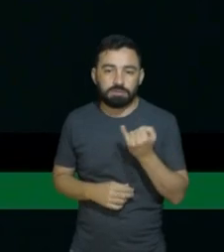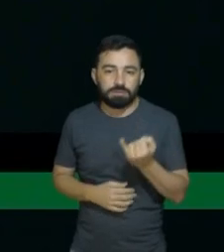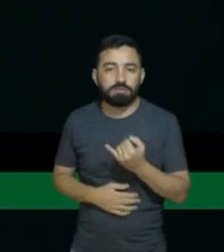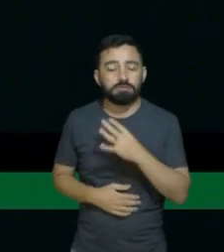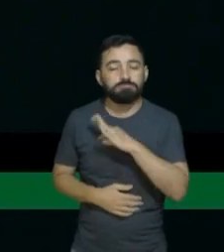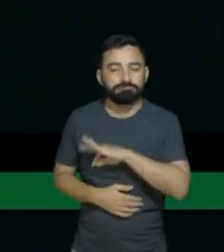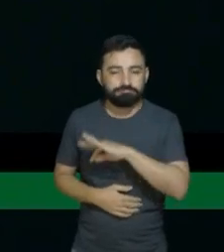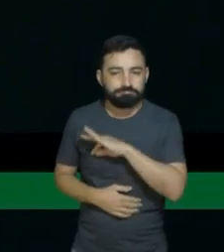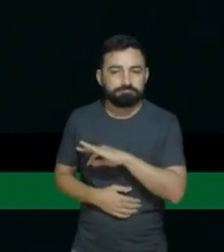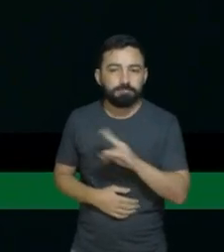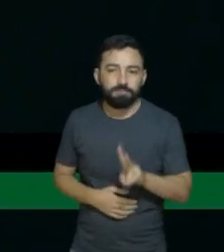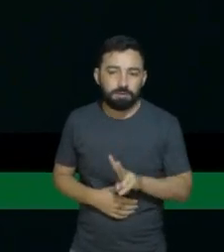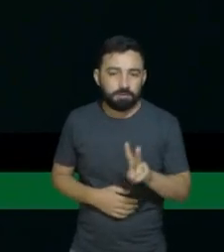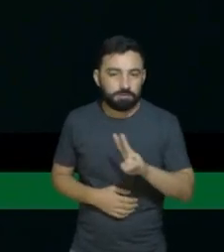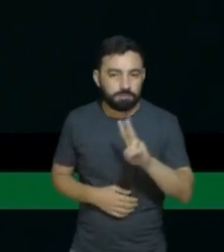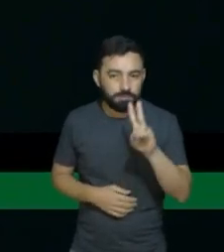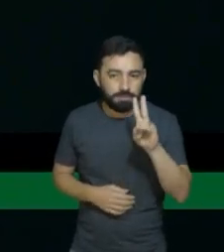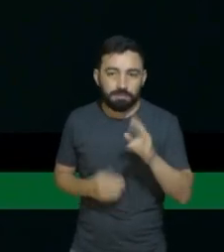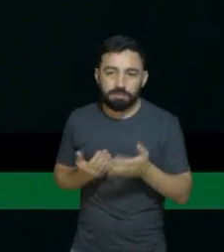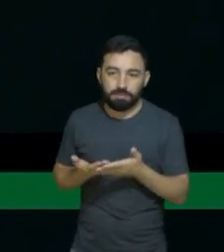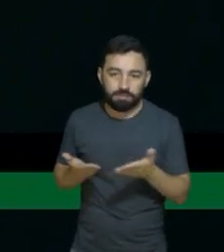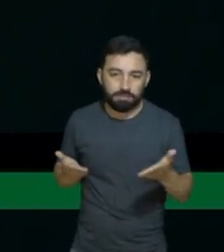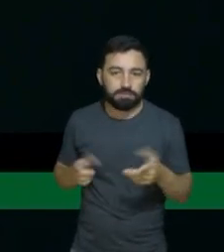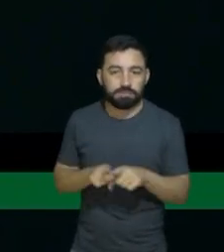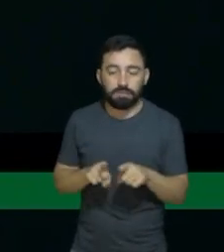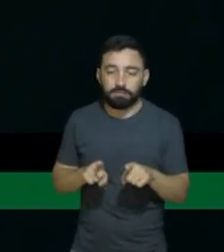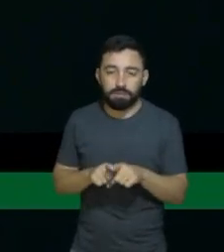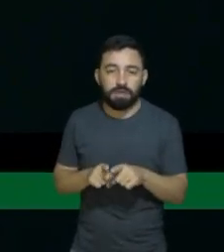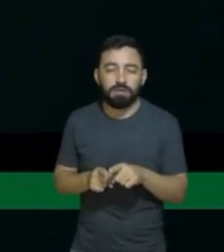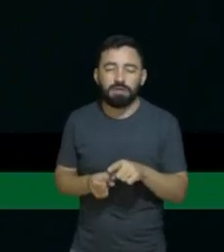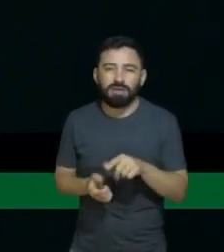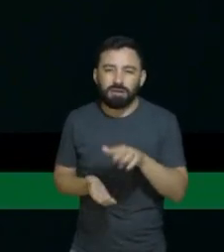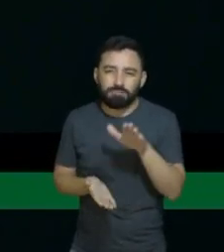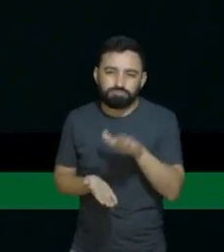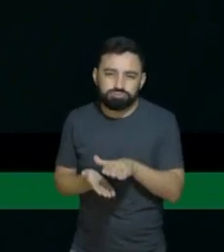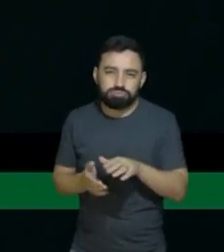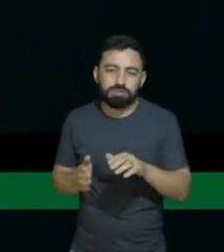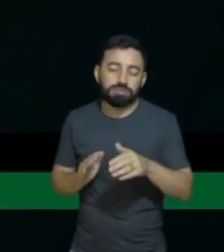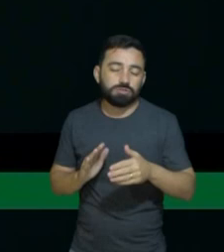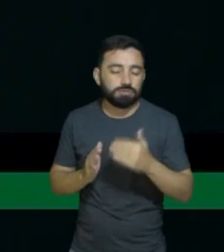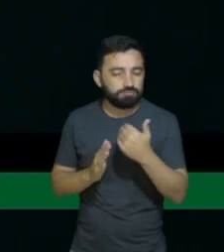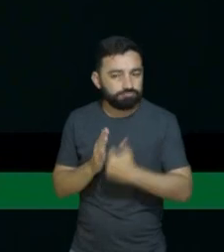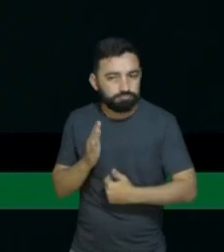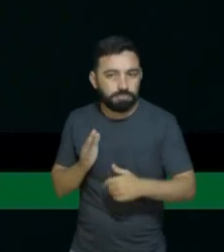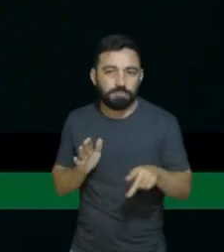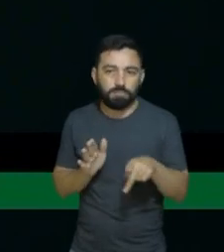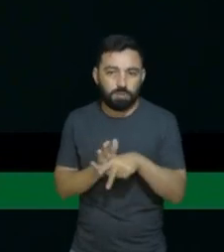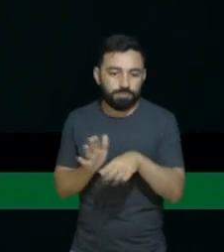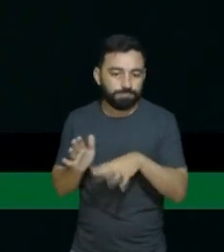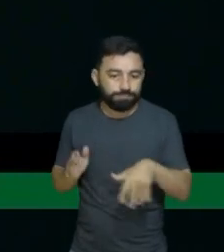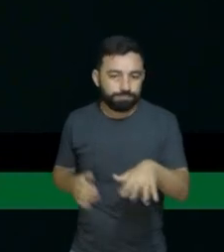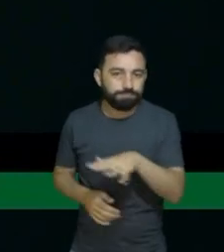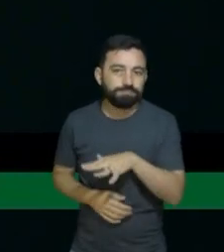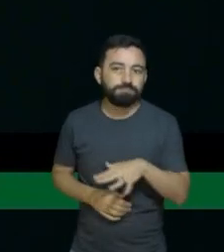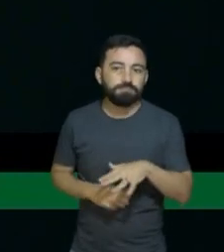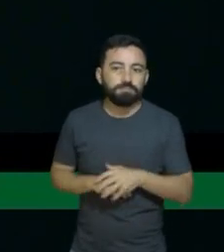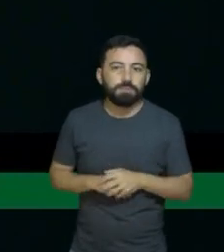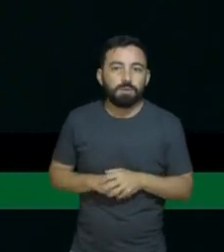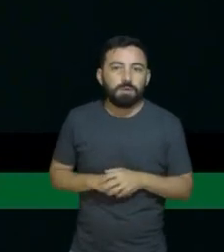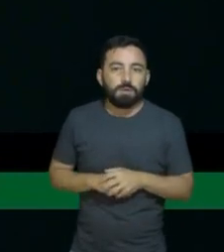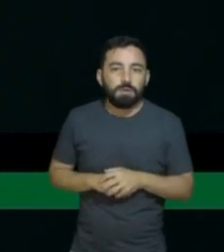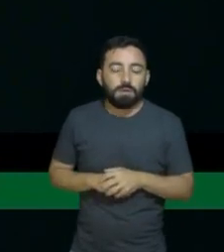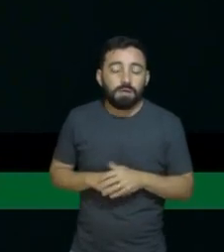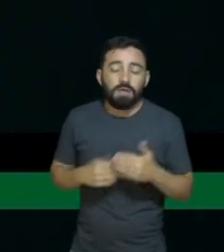profissionais e também a descompactação da tabela salarial por isso eu faço um apelo senhor